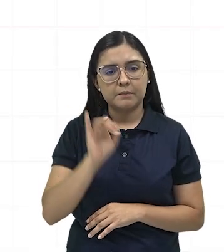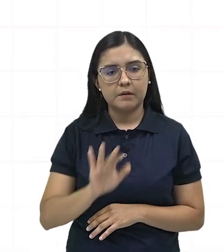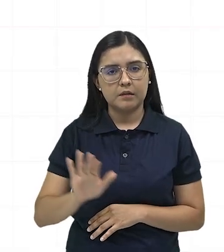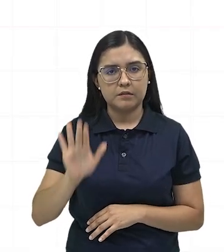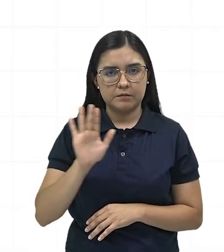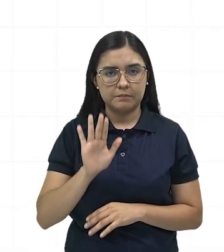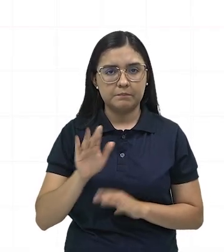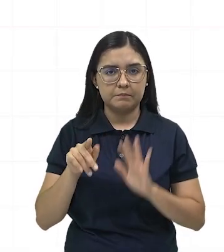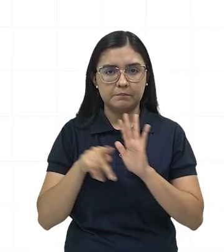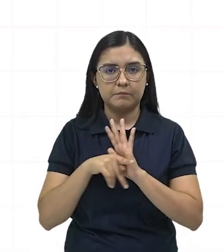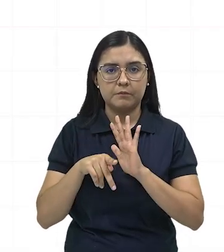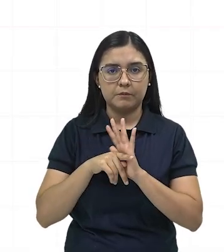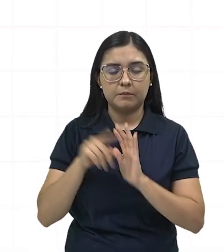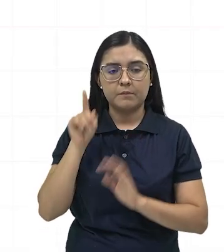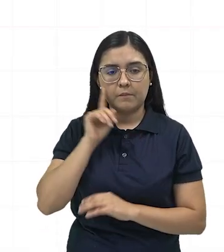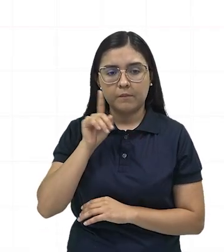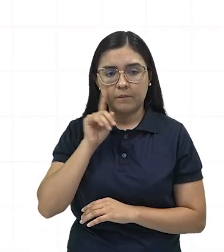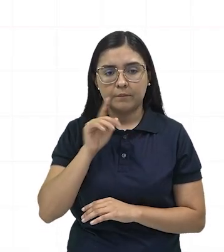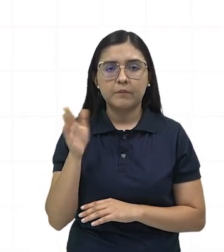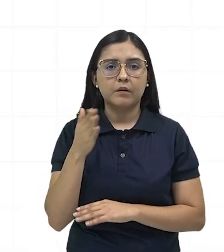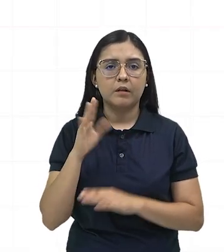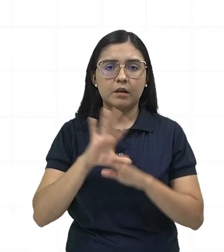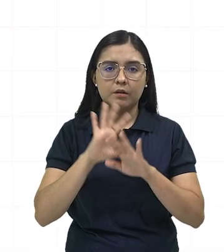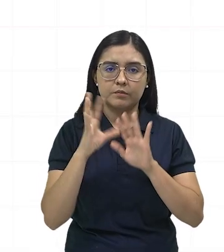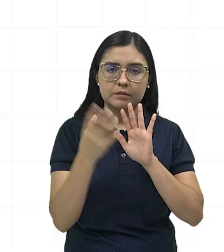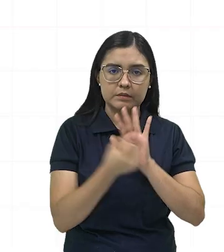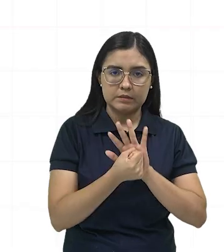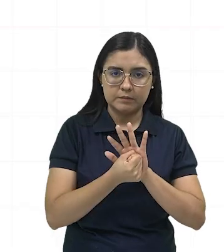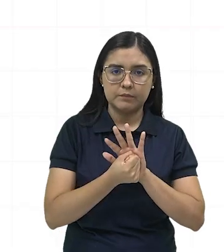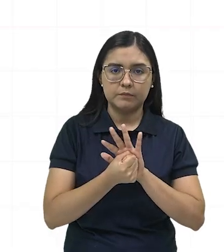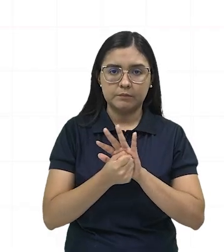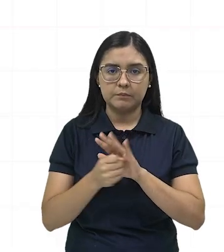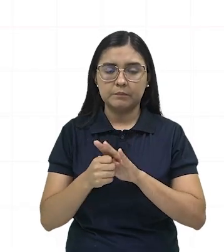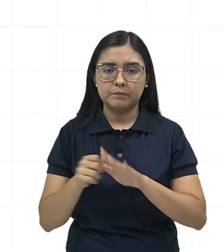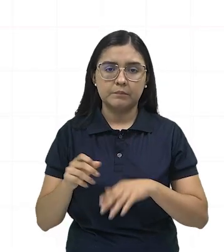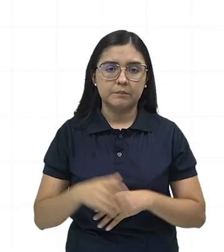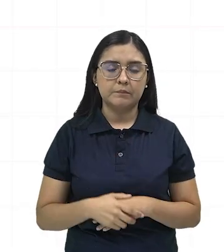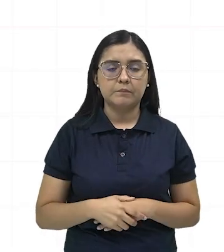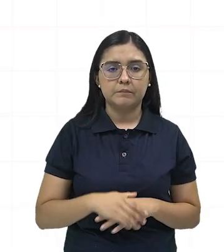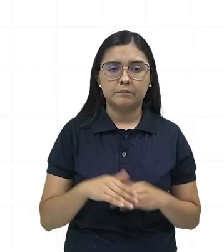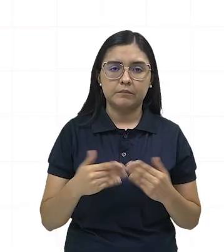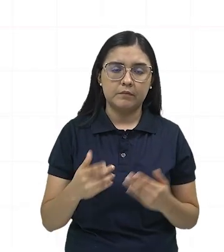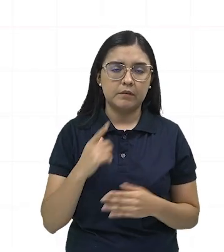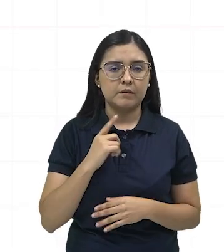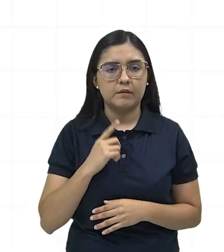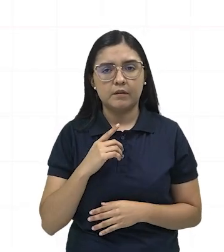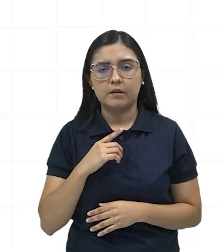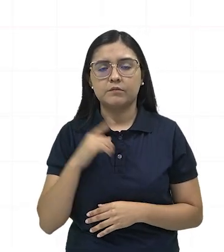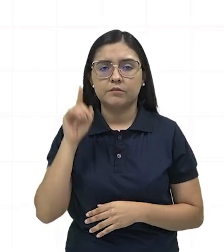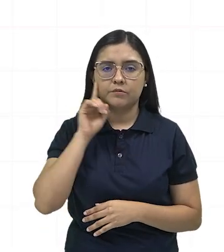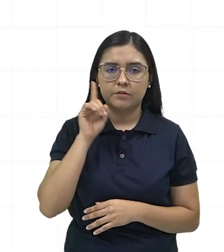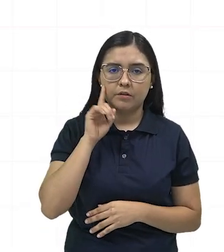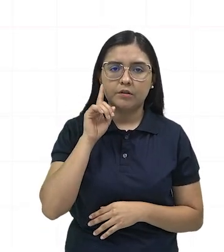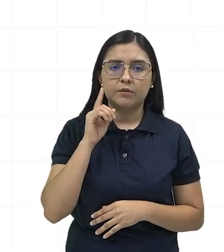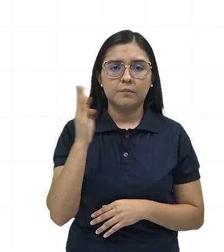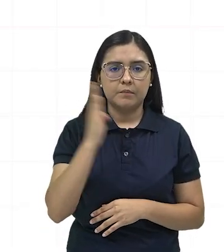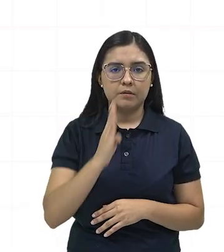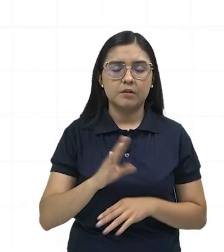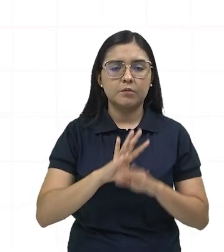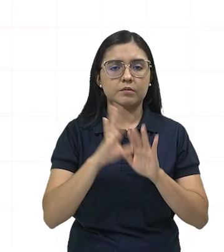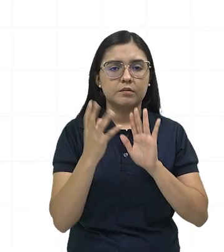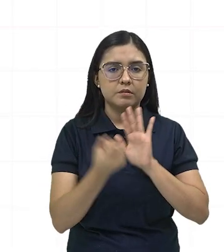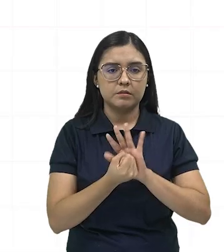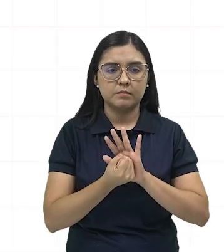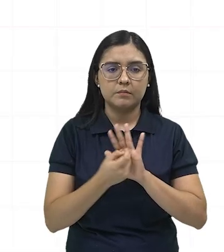bom? Bandeira, ela é um símbolo nacional, né? Tanto a dos Estados Unidos quanto a bandeira do Brasil, ela é um símbolo para